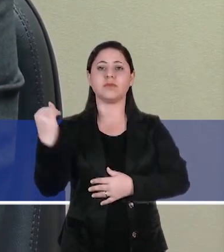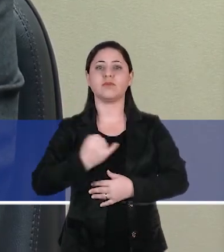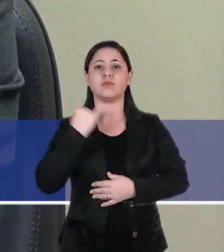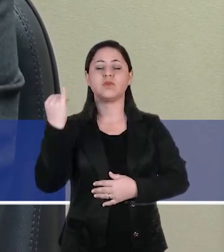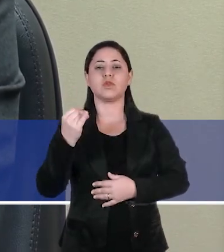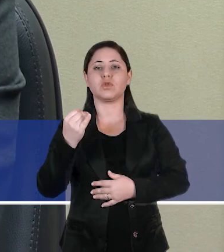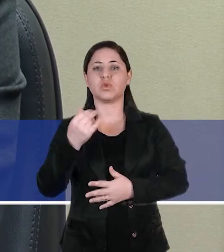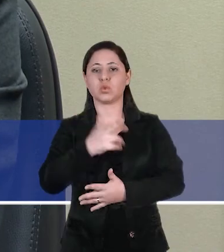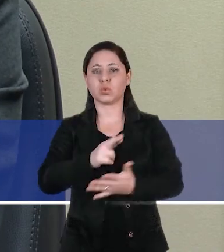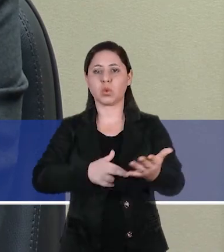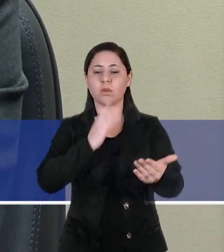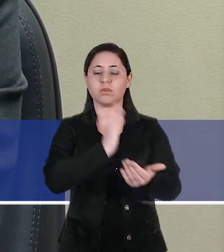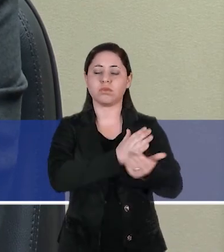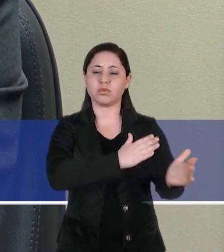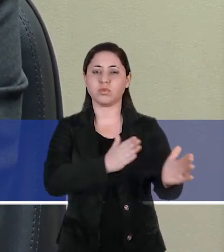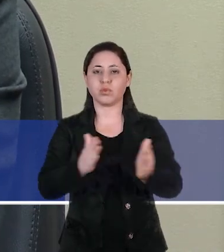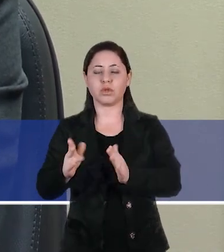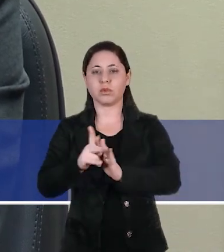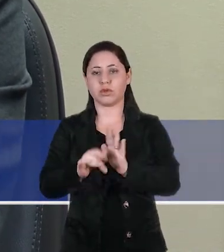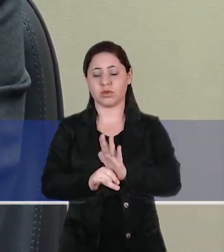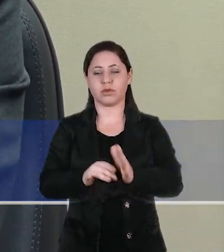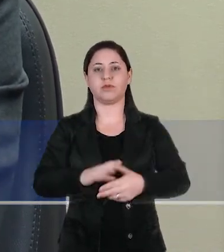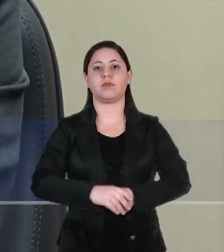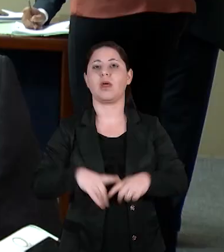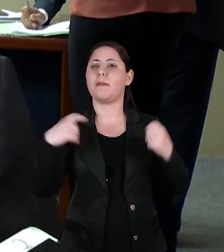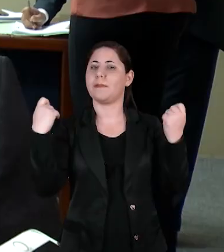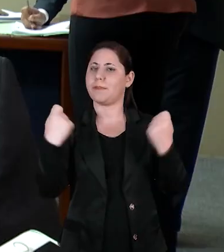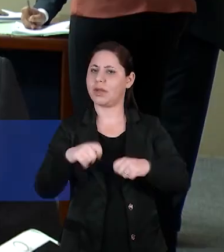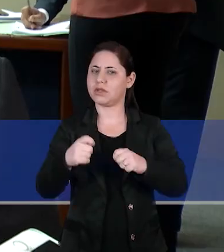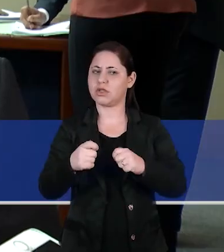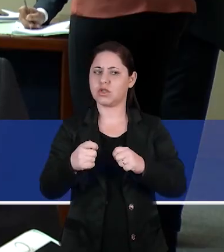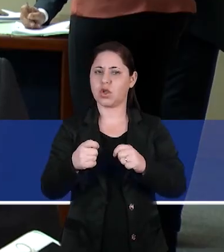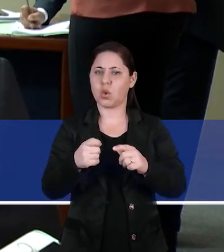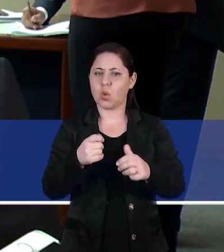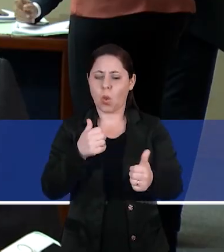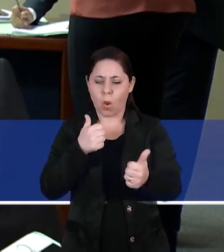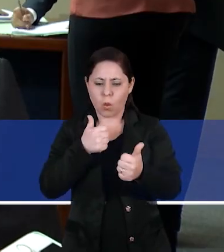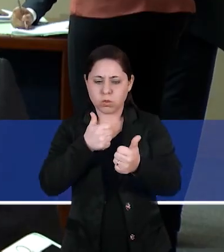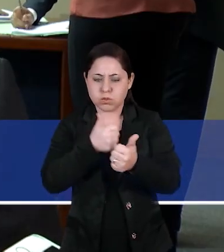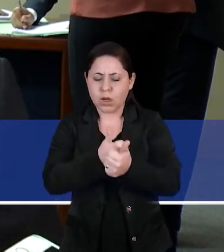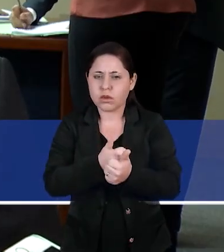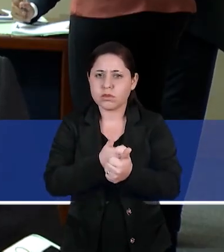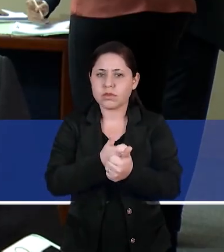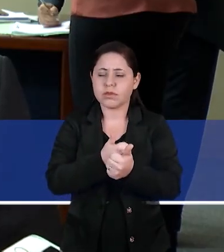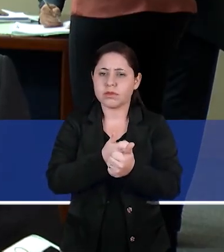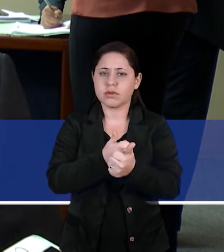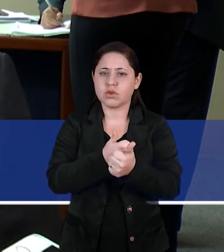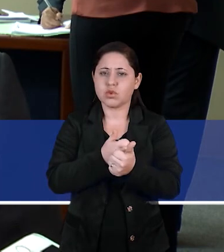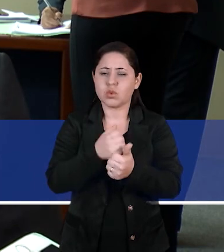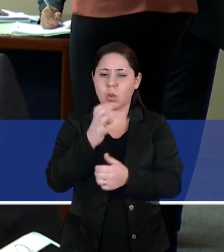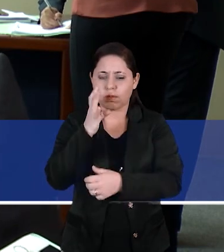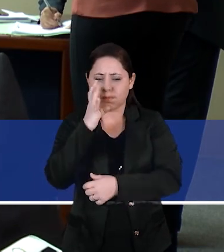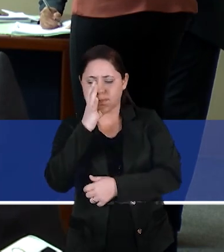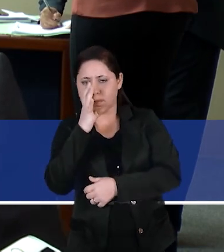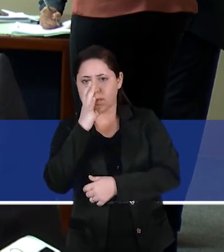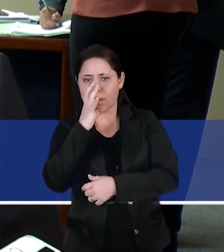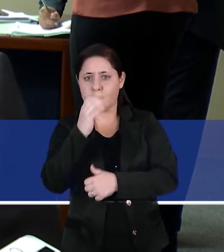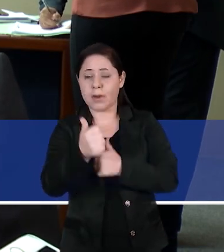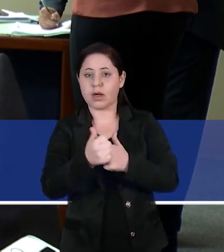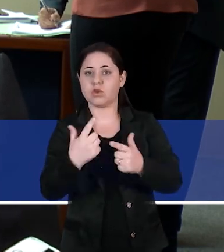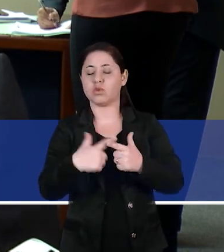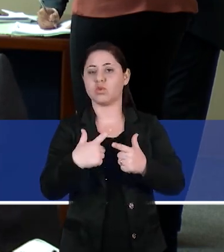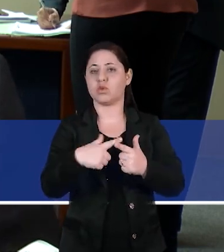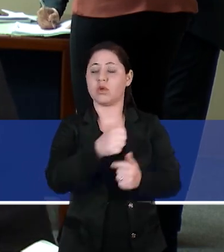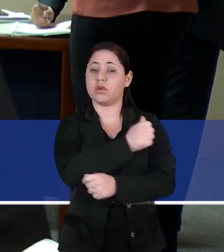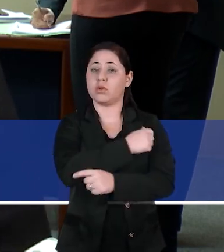da importância da regular tramitação do projeto. Há que se ter um acompanhamento muito de perto dos alunos, porque o que ocorre